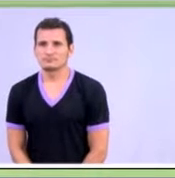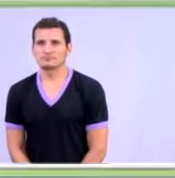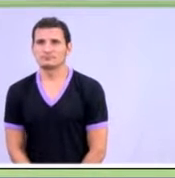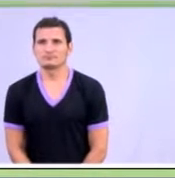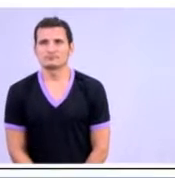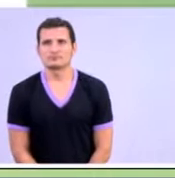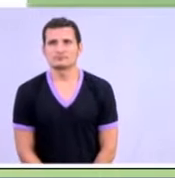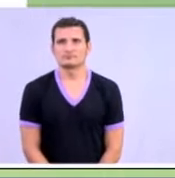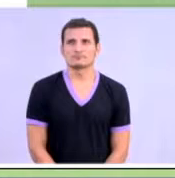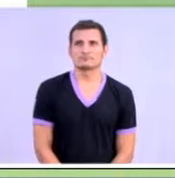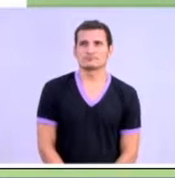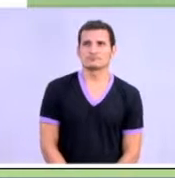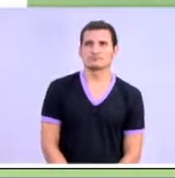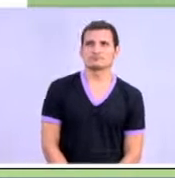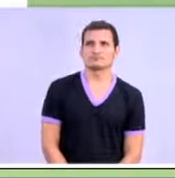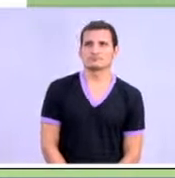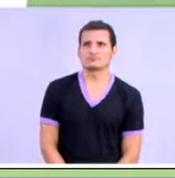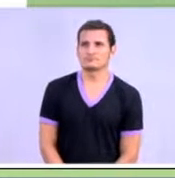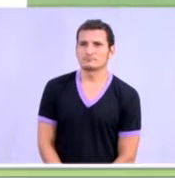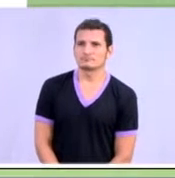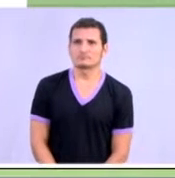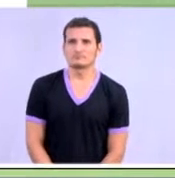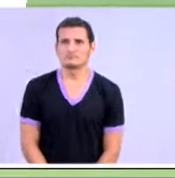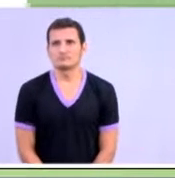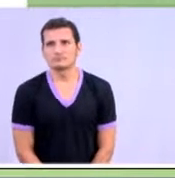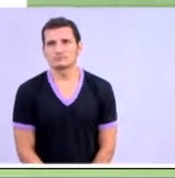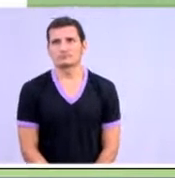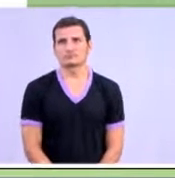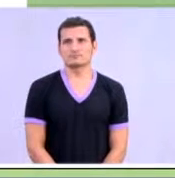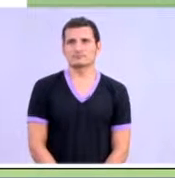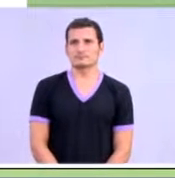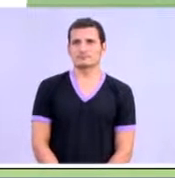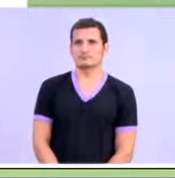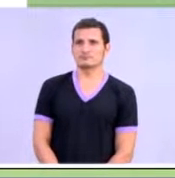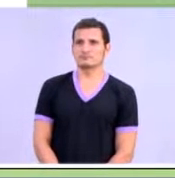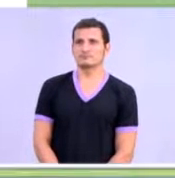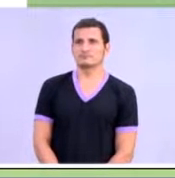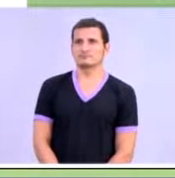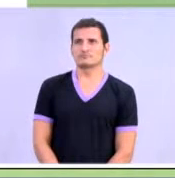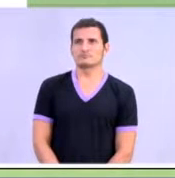conteúdo. Faltou a questão 2, né, professor, também.